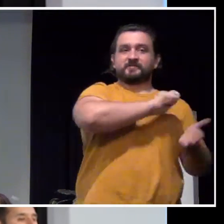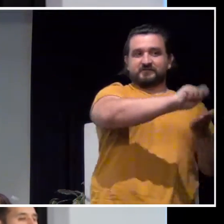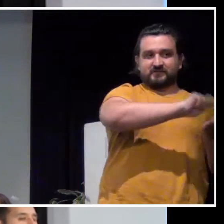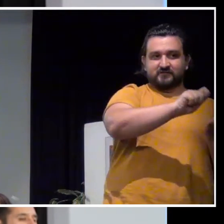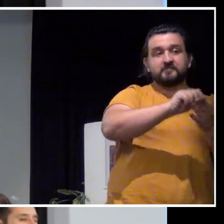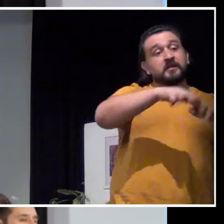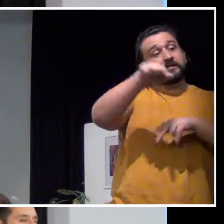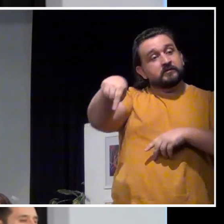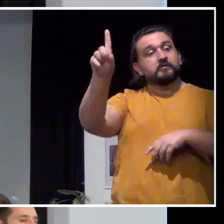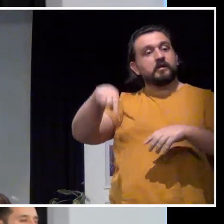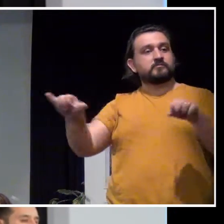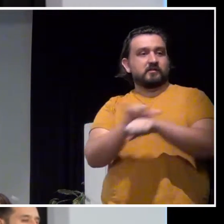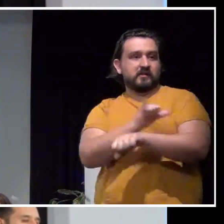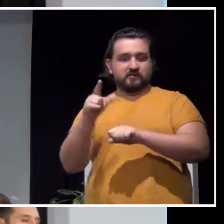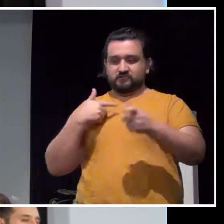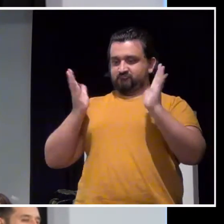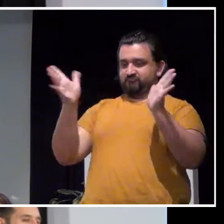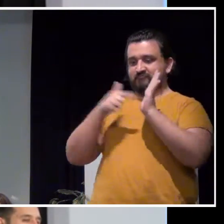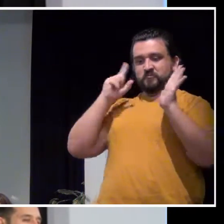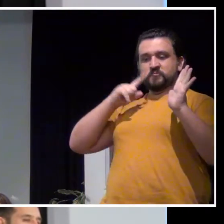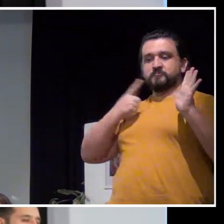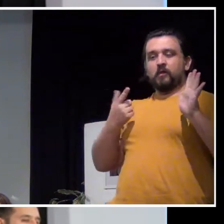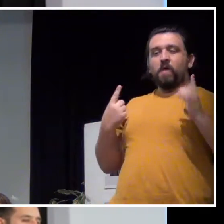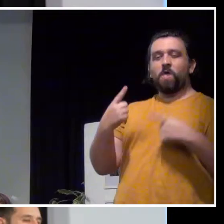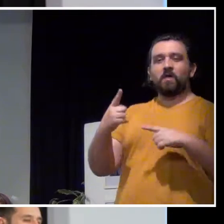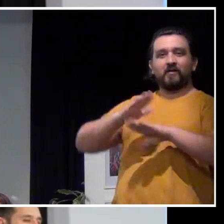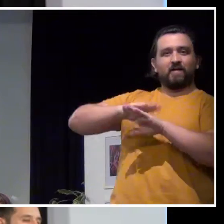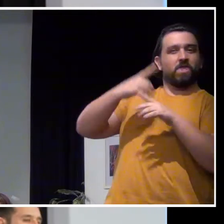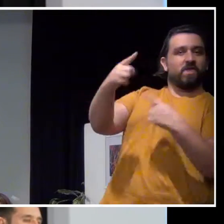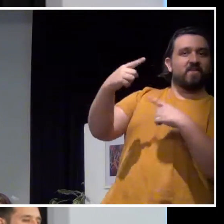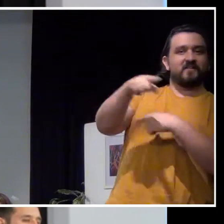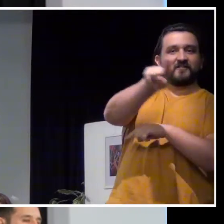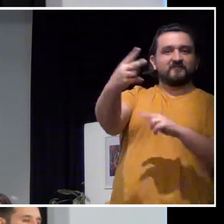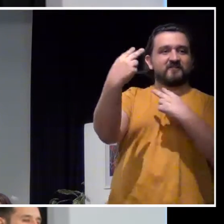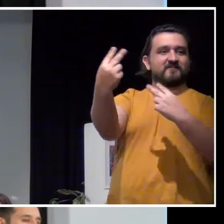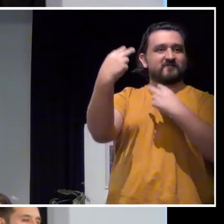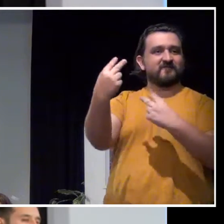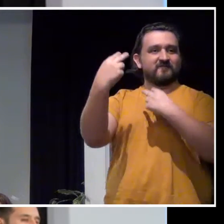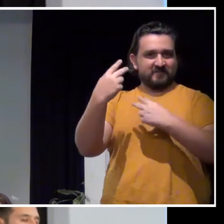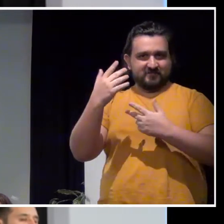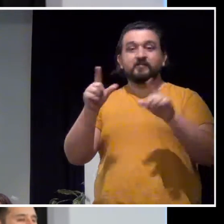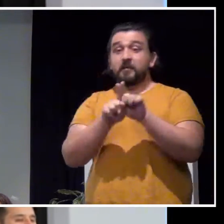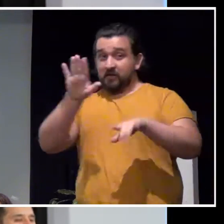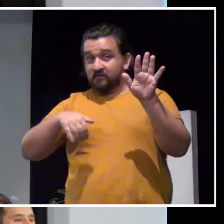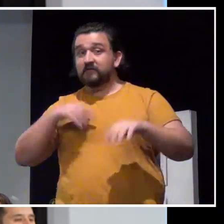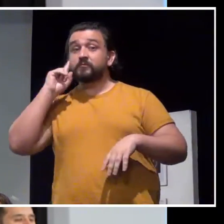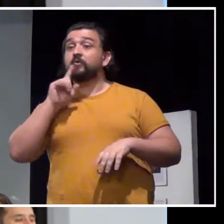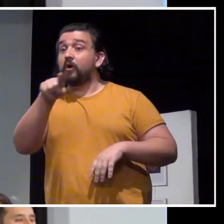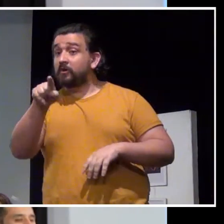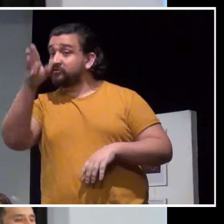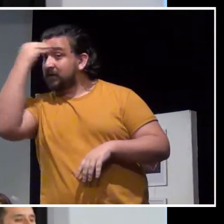o leitor de vídeo. Aí eu fui me adaptando a isso, e até fazendo ele lembrar dessas